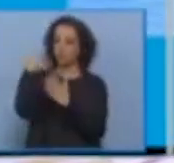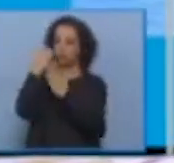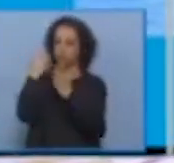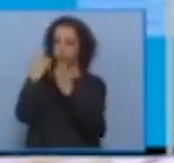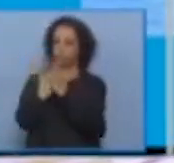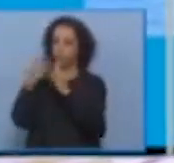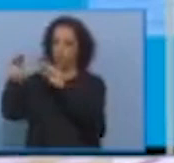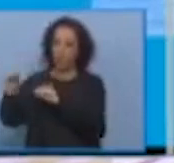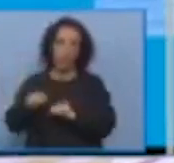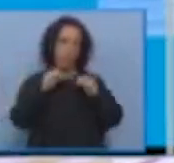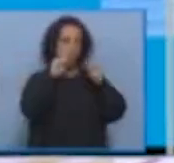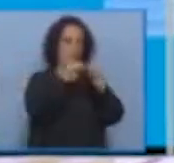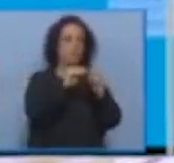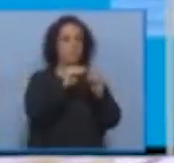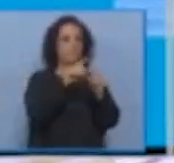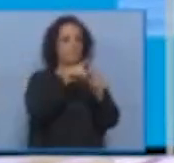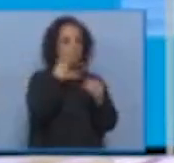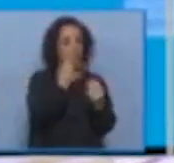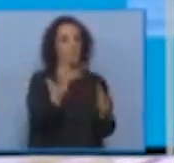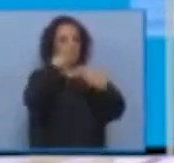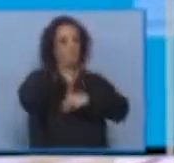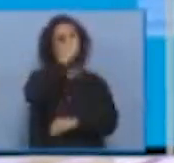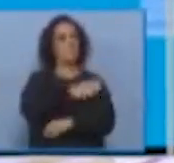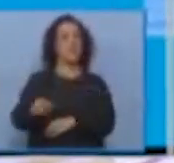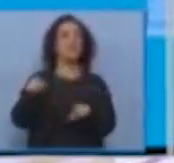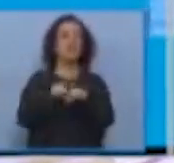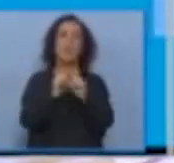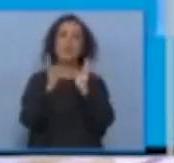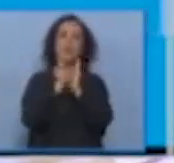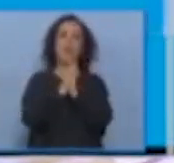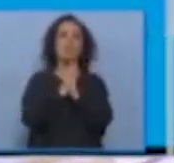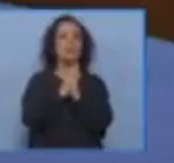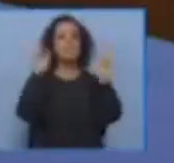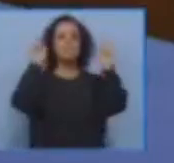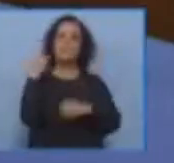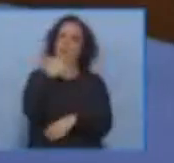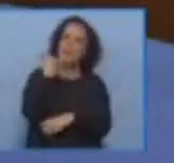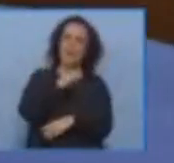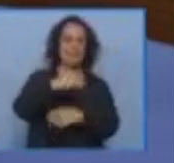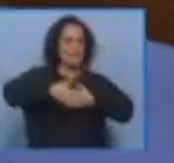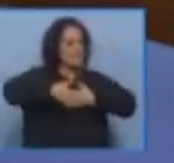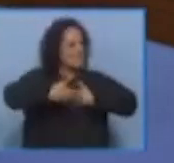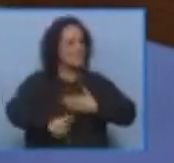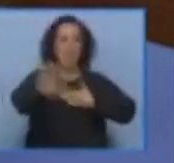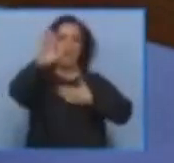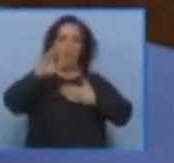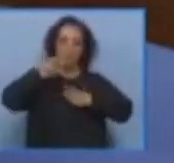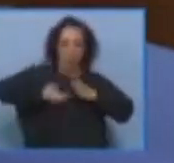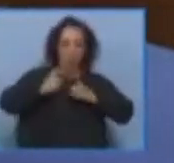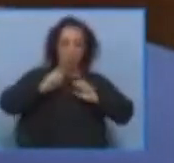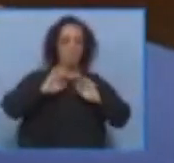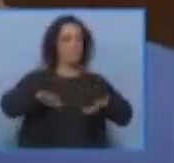uma igreja em saída, uma igreja que vai a caminho, uma igreja alegre, uma igreja que transmite